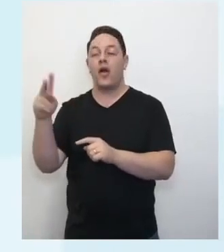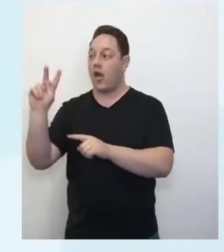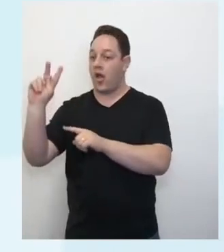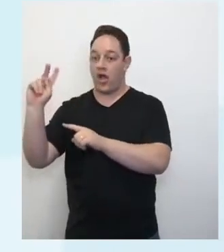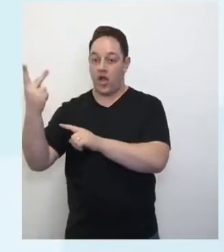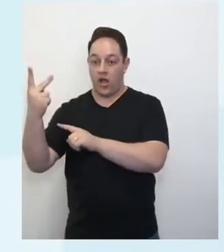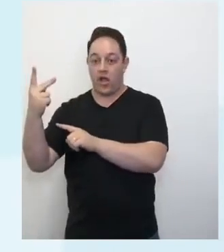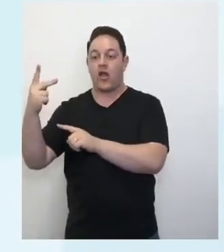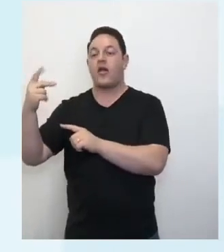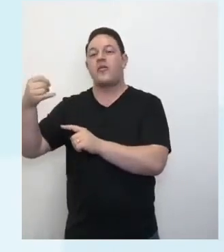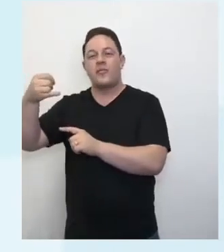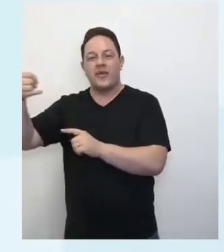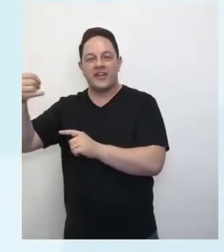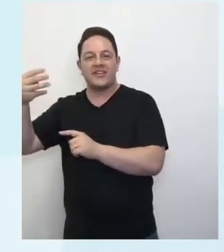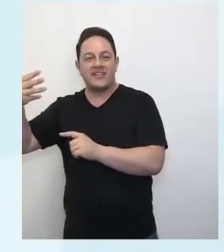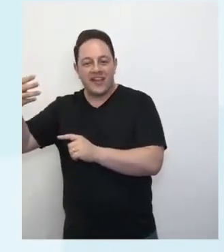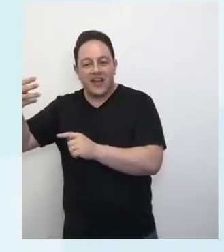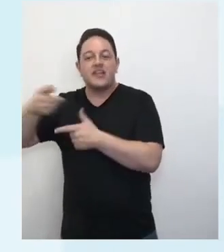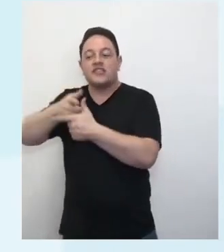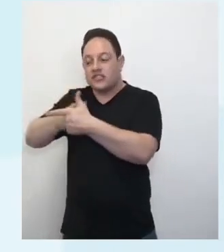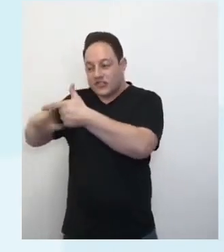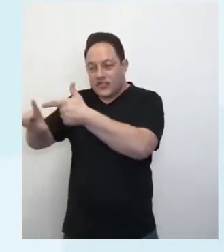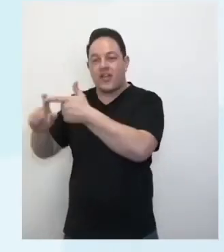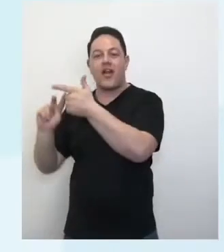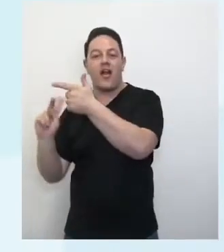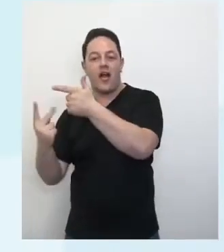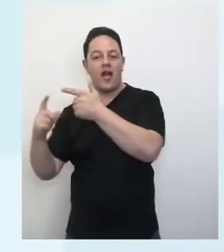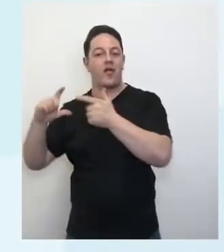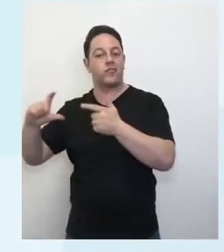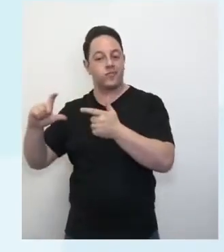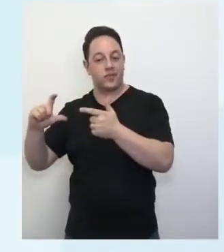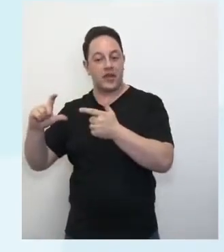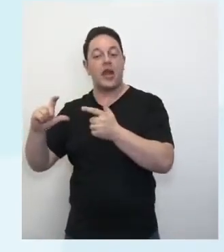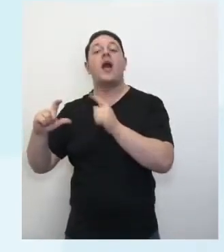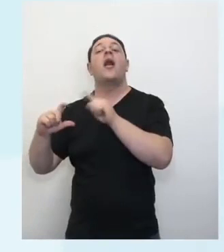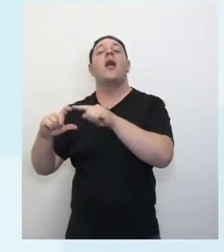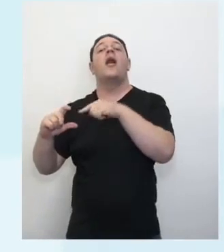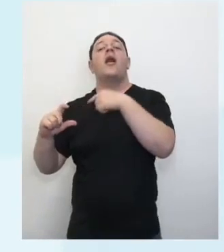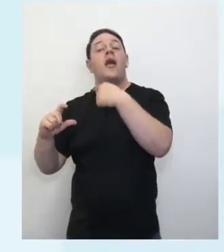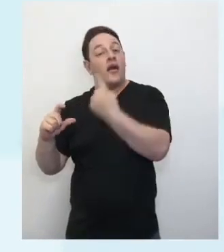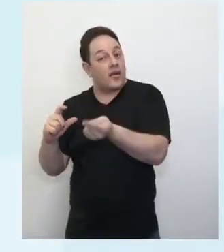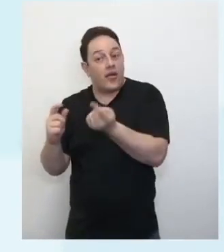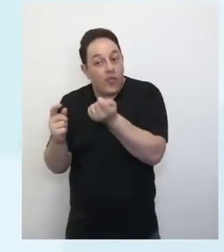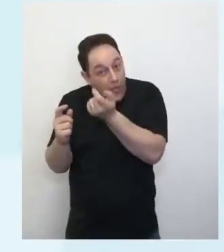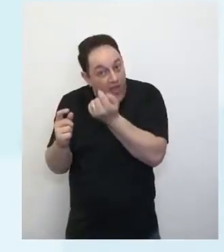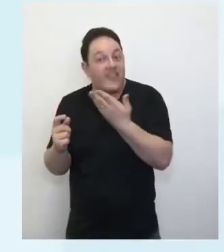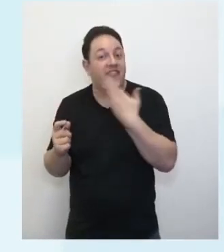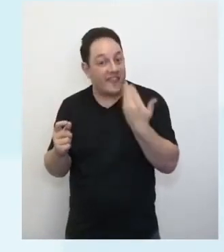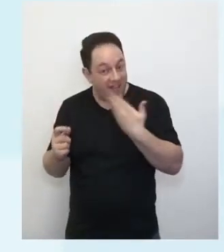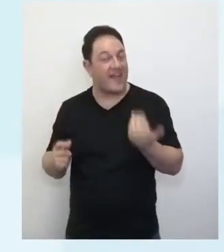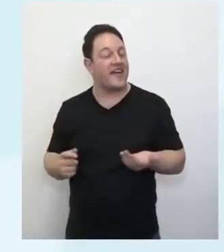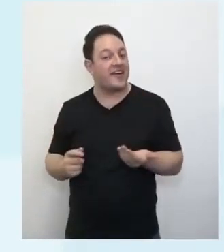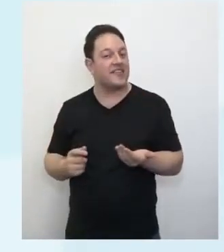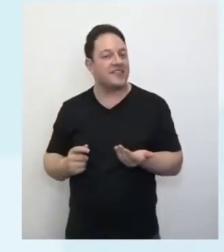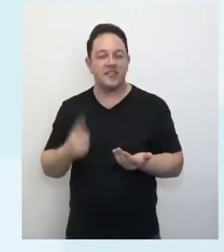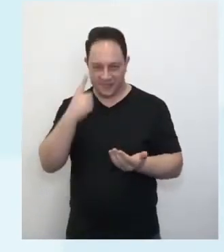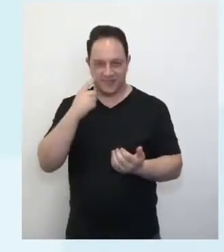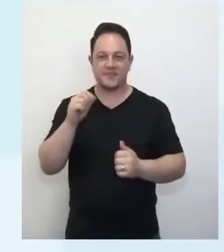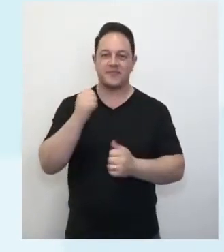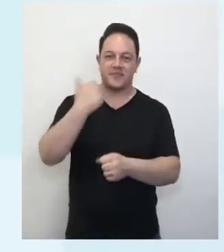h - 3 / h e que aí tá fácil hein por quê